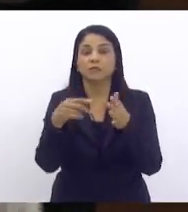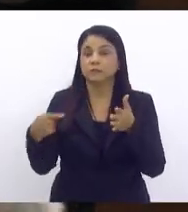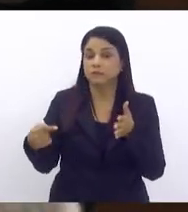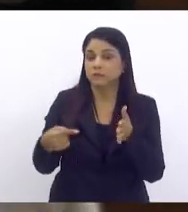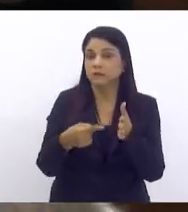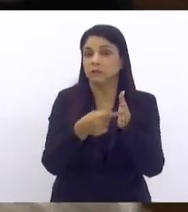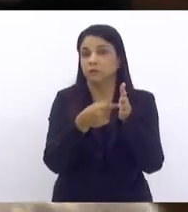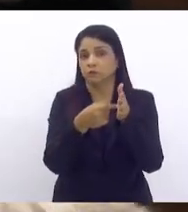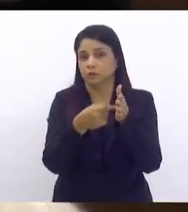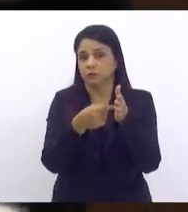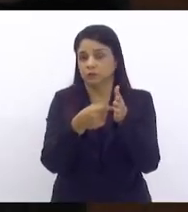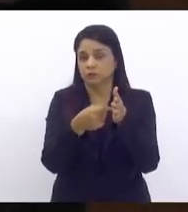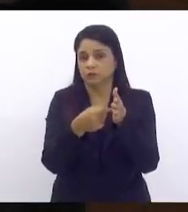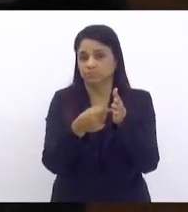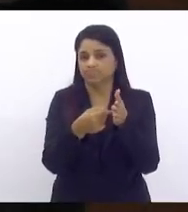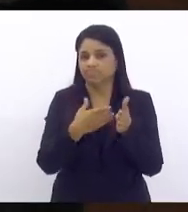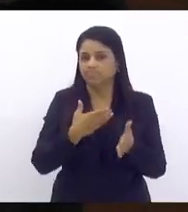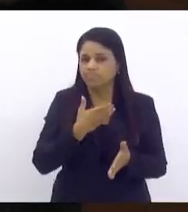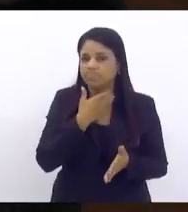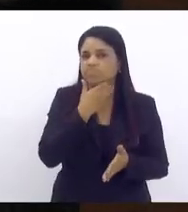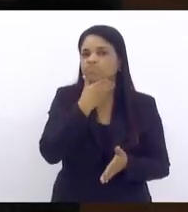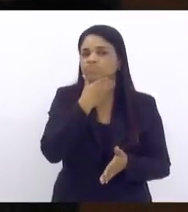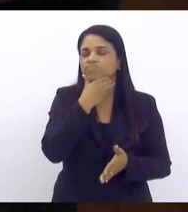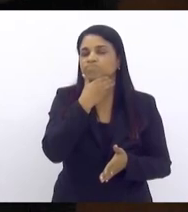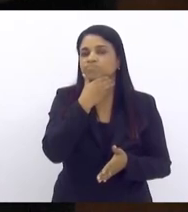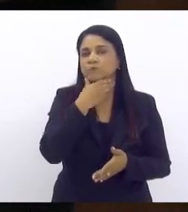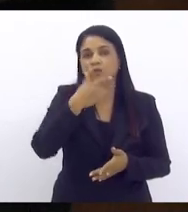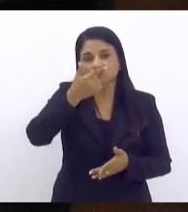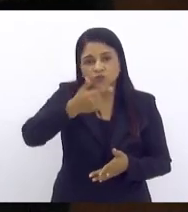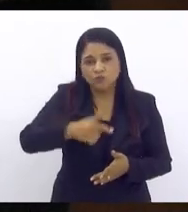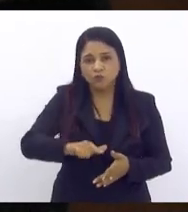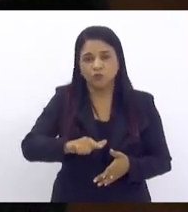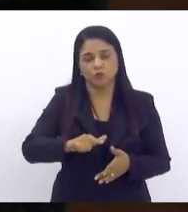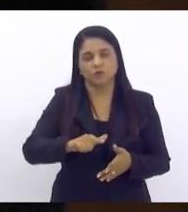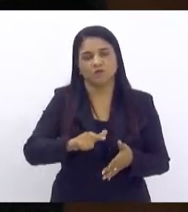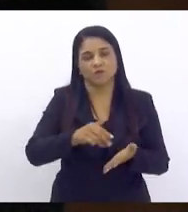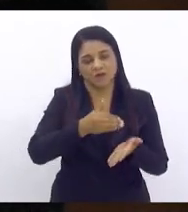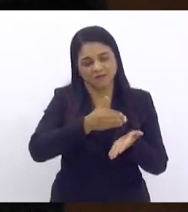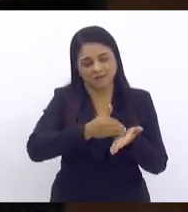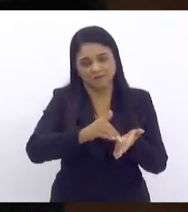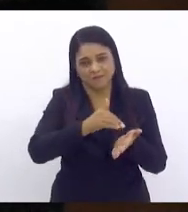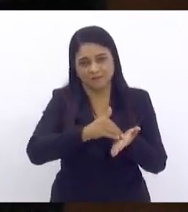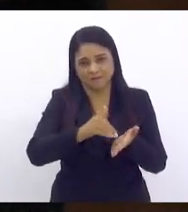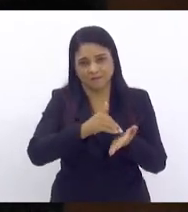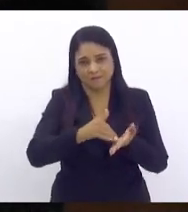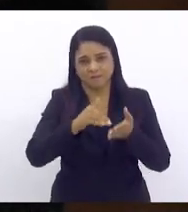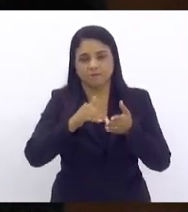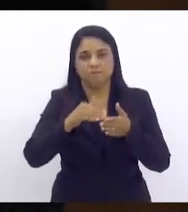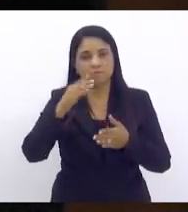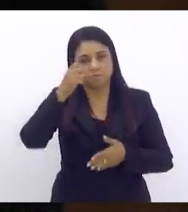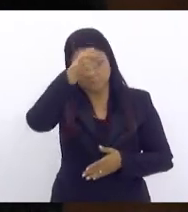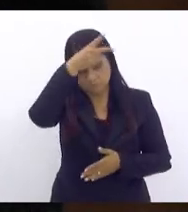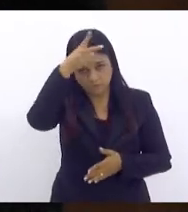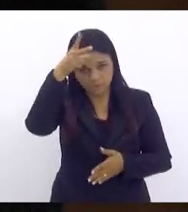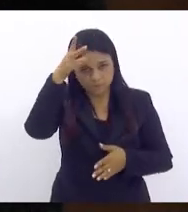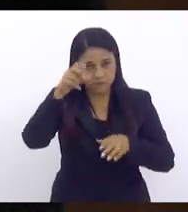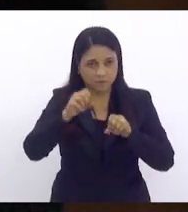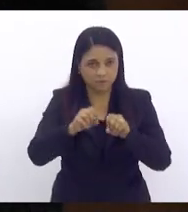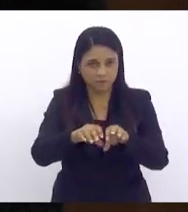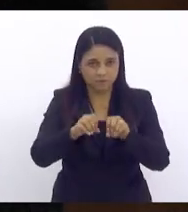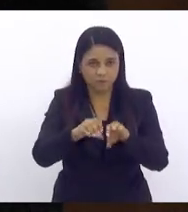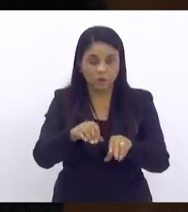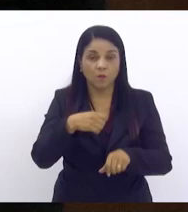denúncia, mais uma vez envolvendo a Secretaria Municipal de Educação do